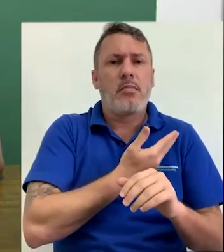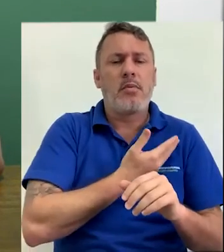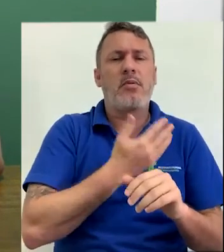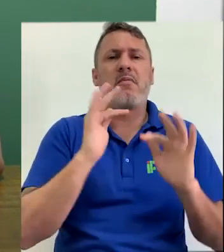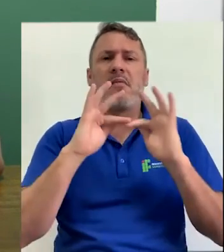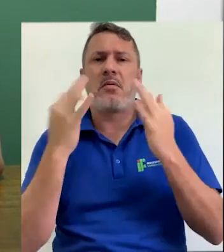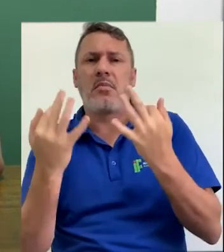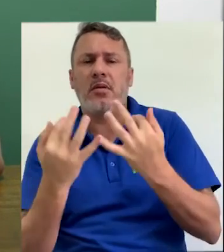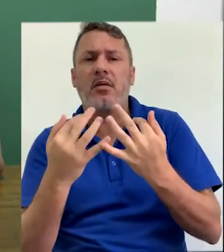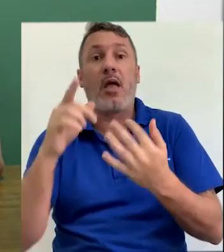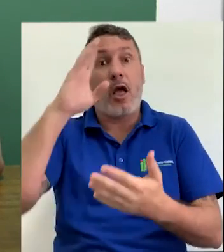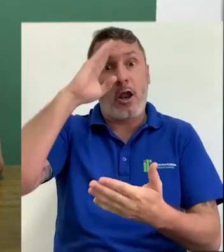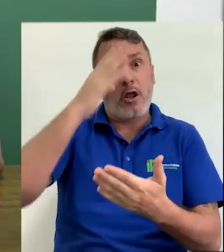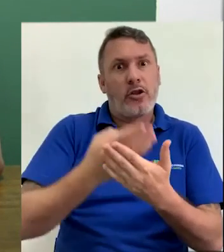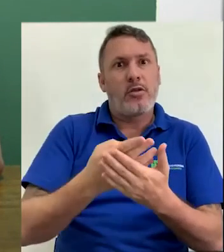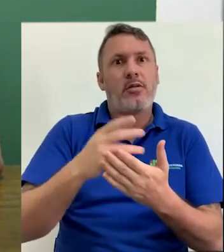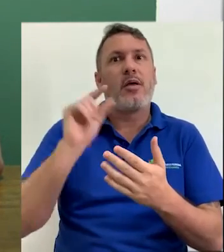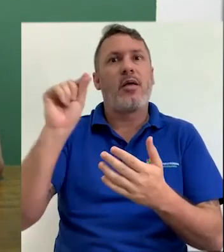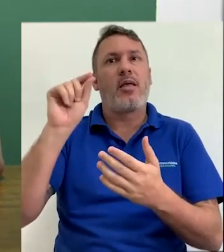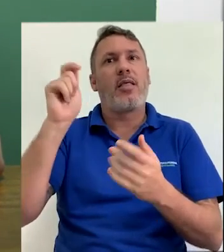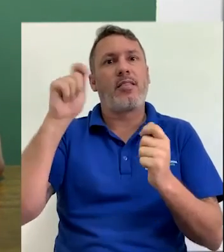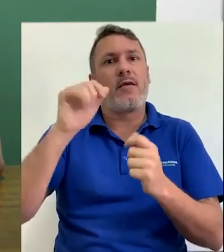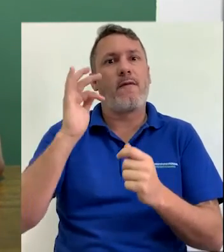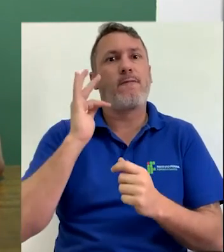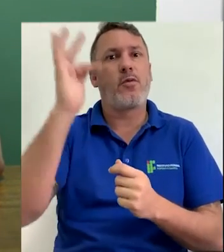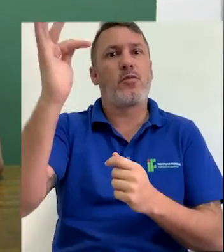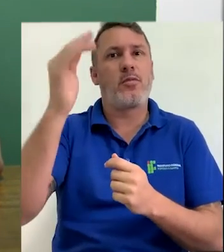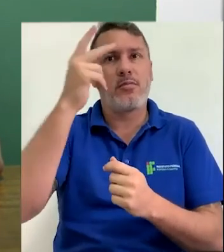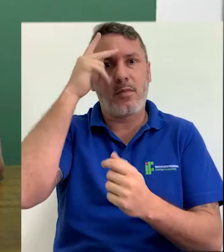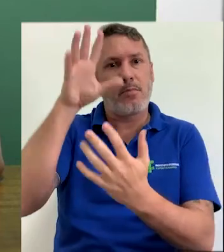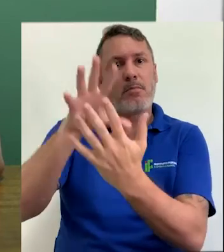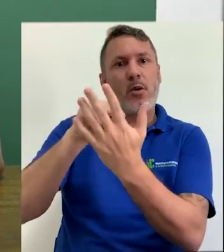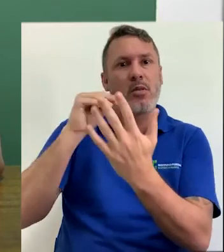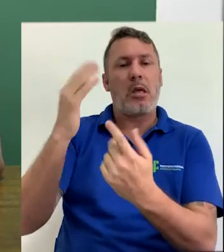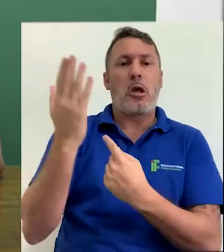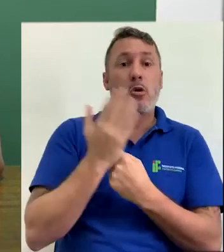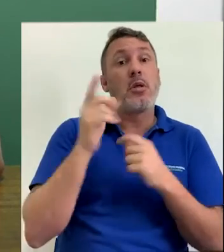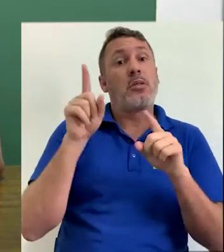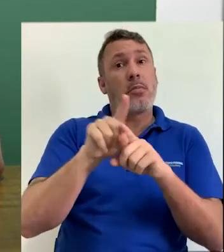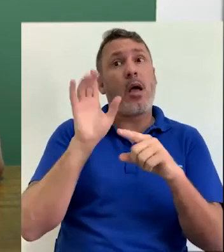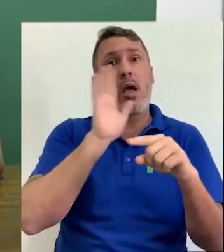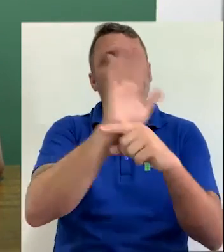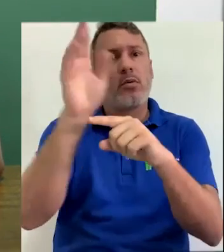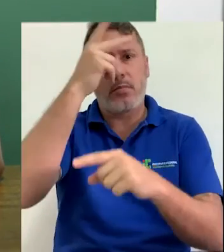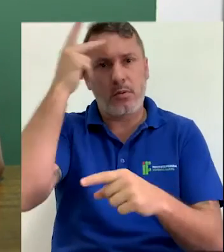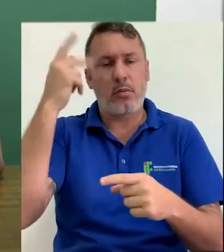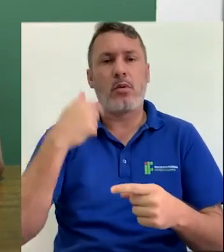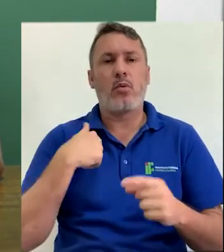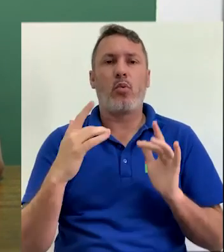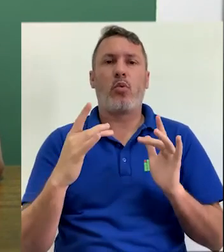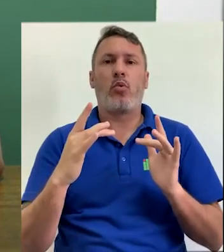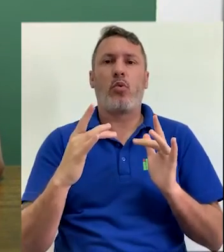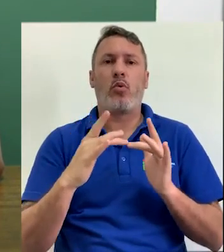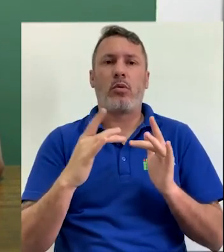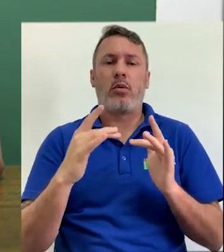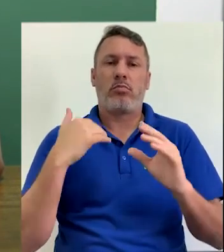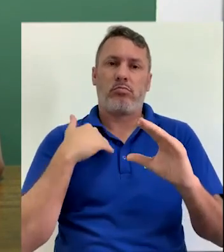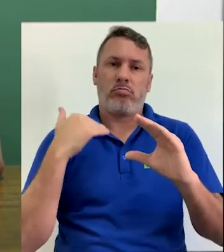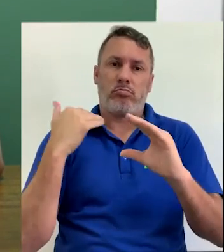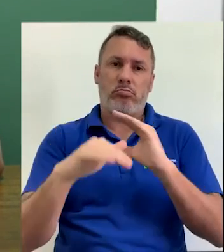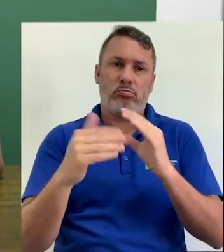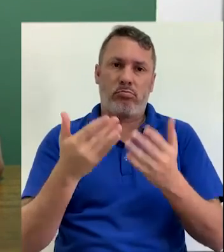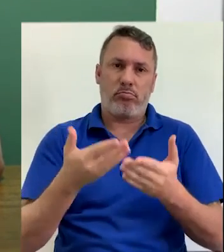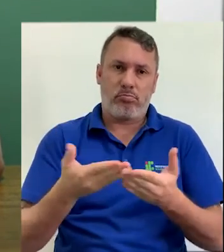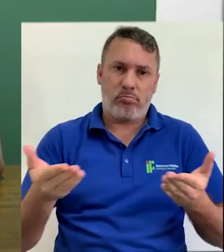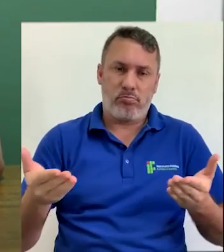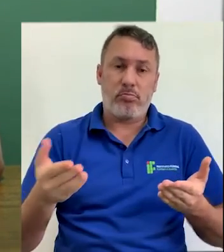colega, ou familiar que você acredita que possa ter uma utilidade para ele, para ela. Eu vou deixar aqui o meu contato para que você,